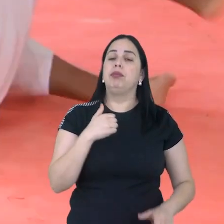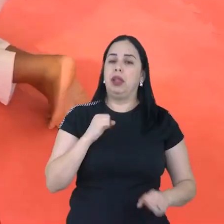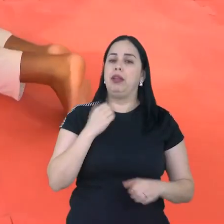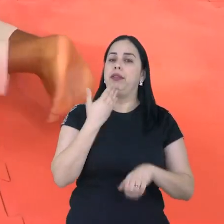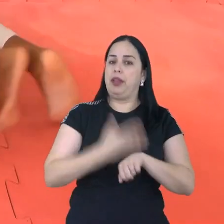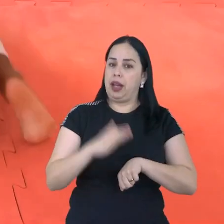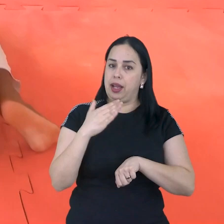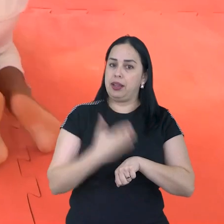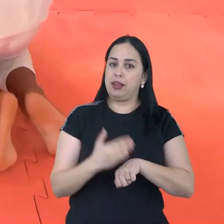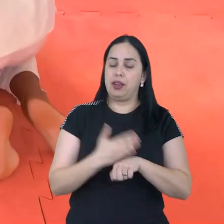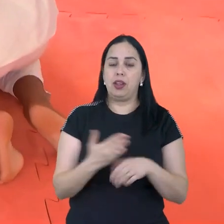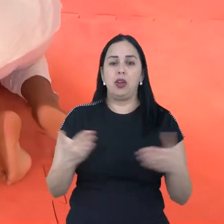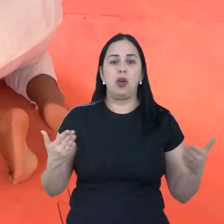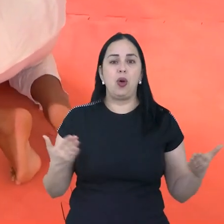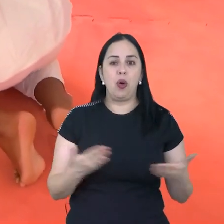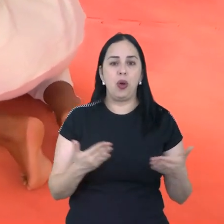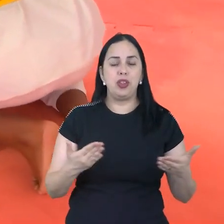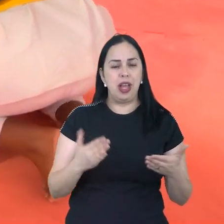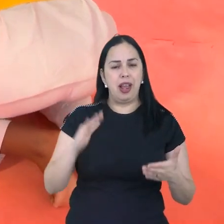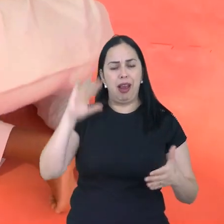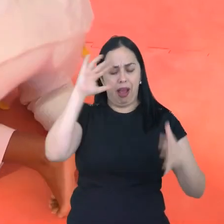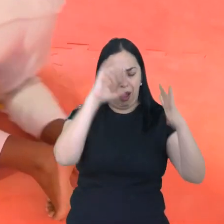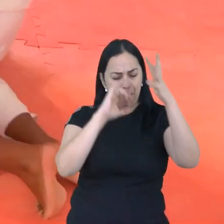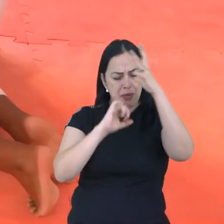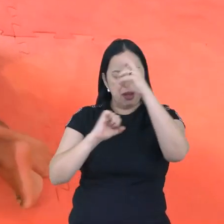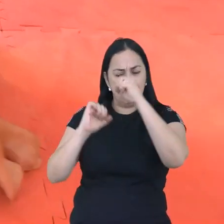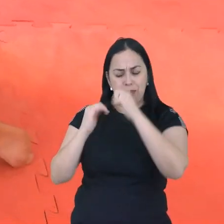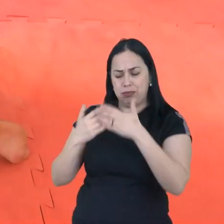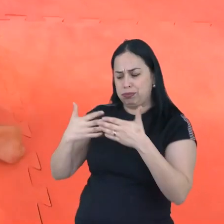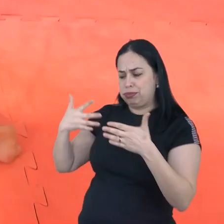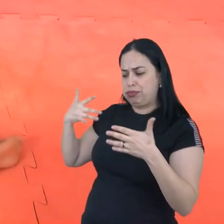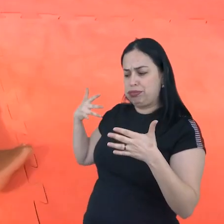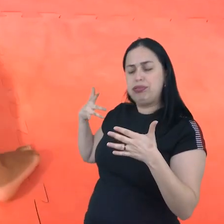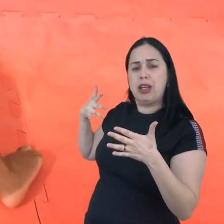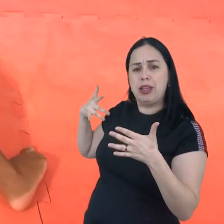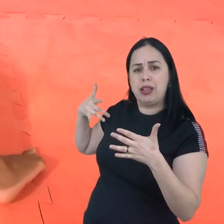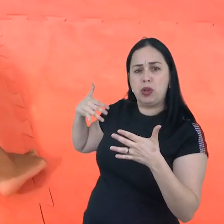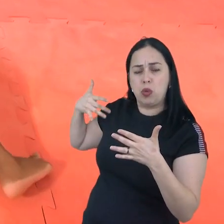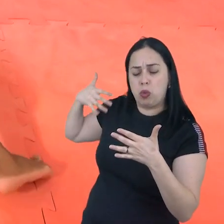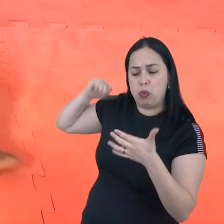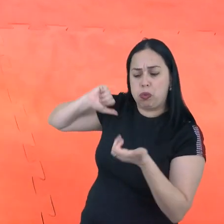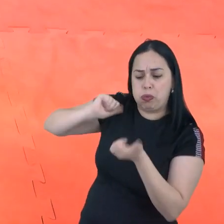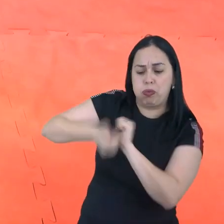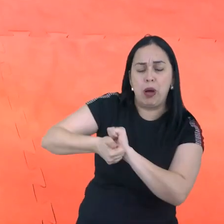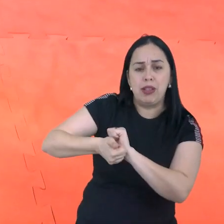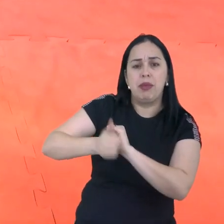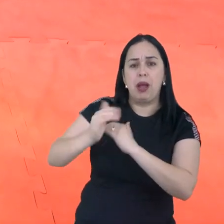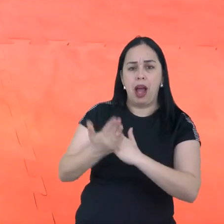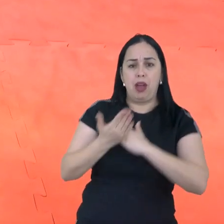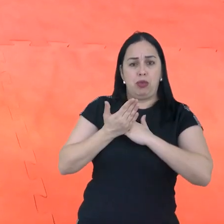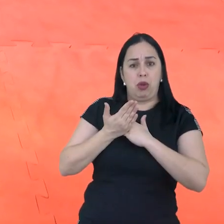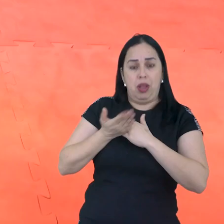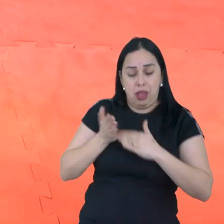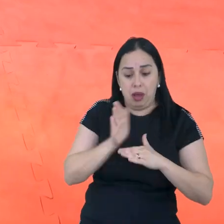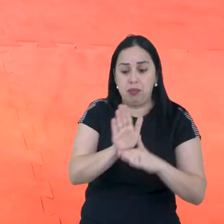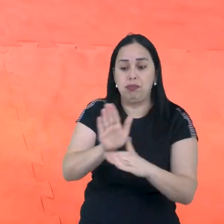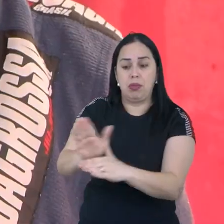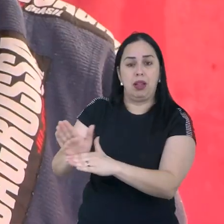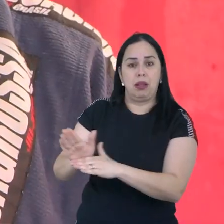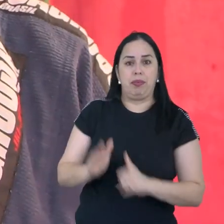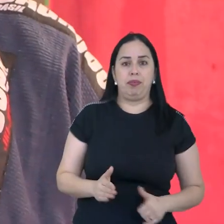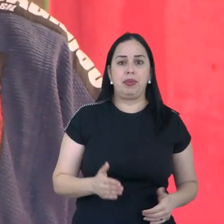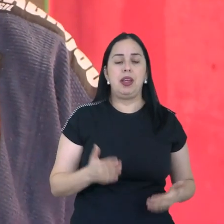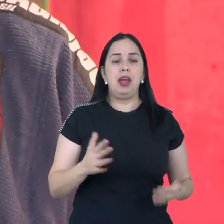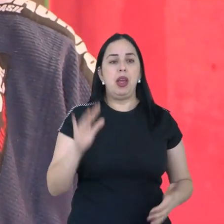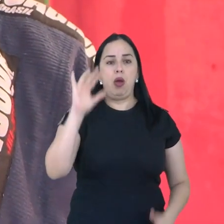jiu-jitsu. Hoje colhe os frutos da entrega e sabe como o esporte pode ajudar na formação de crianças e jovens.